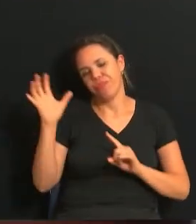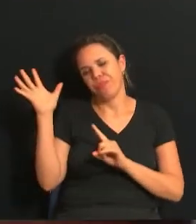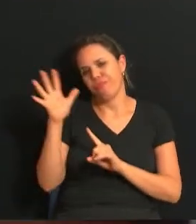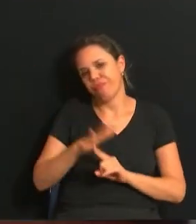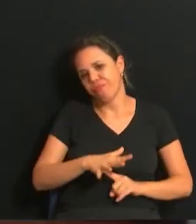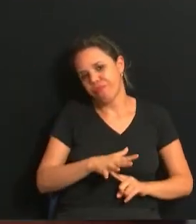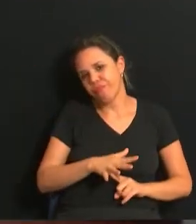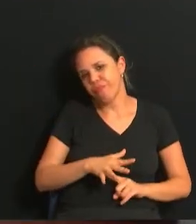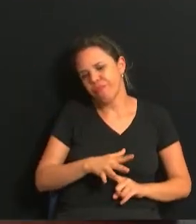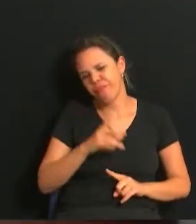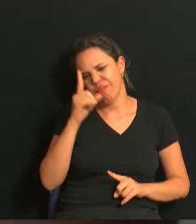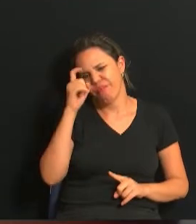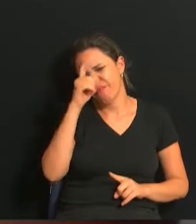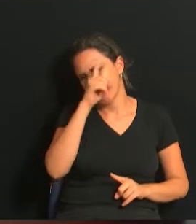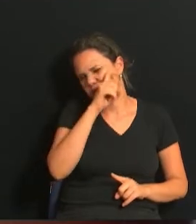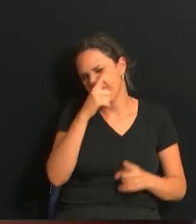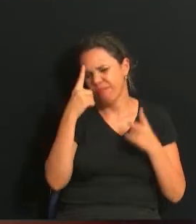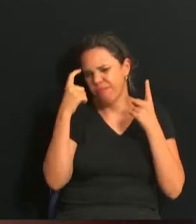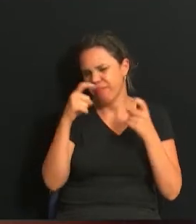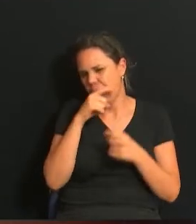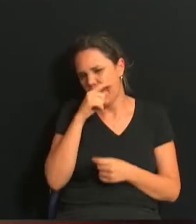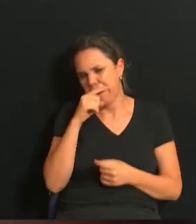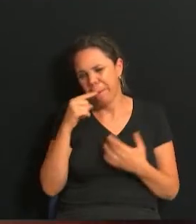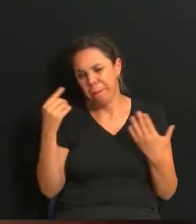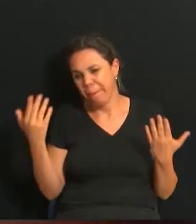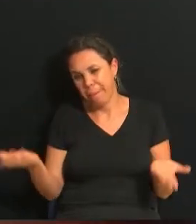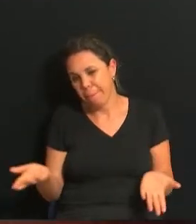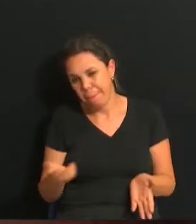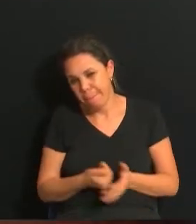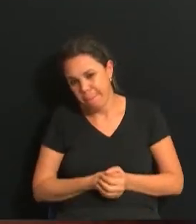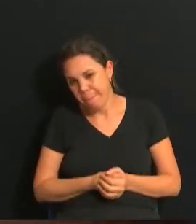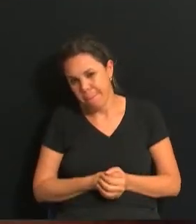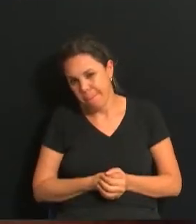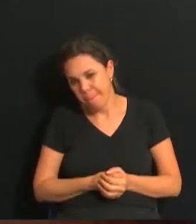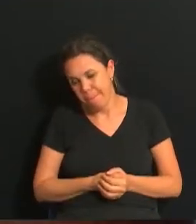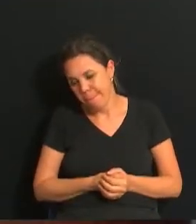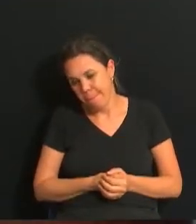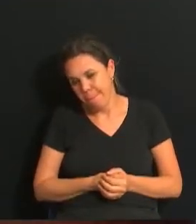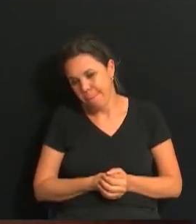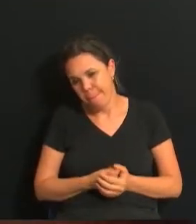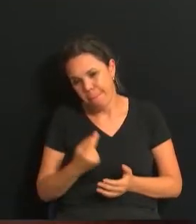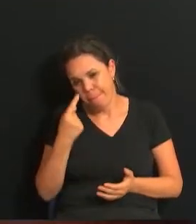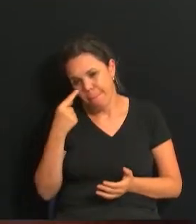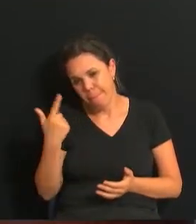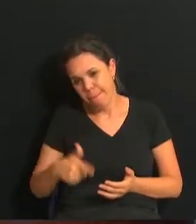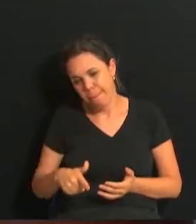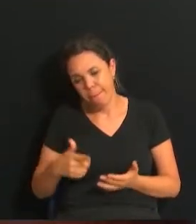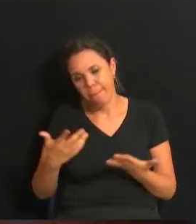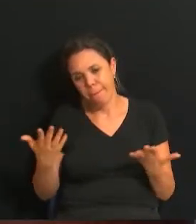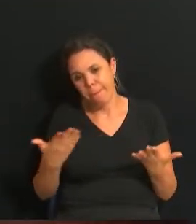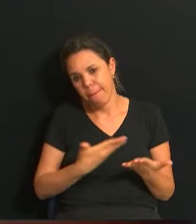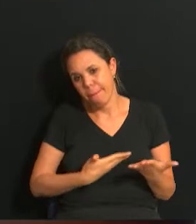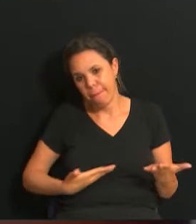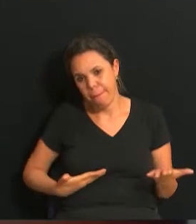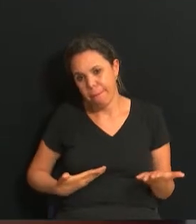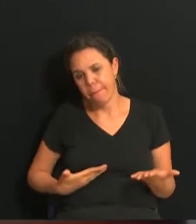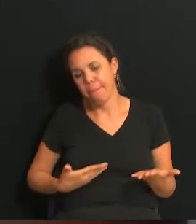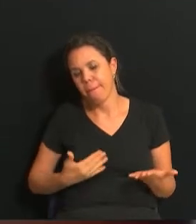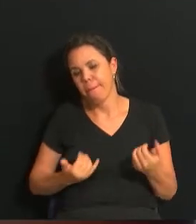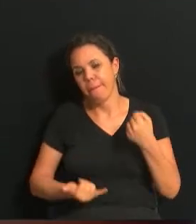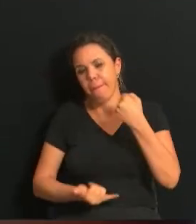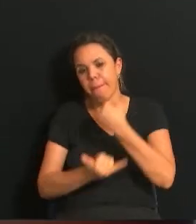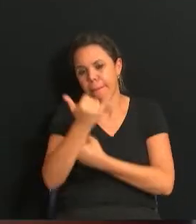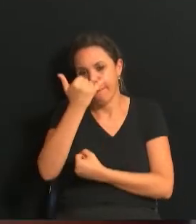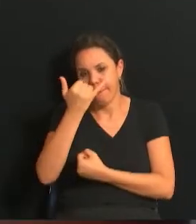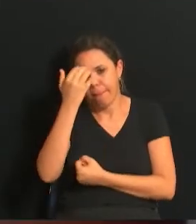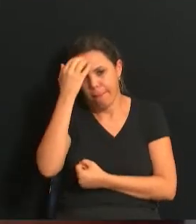muito pesada, né, de violência. Então, e isso demonstra mais uma vez o quanto o poder público está falhando, né, o quanto